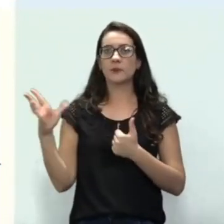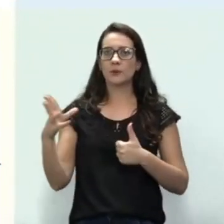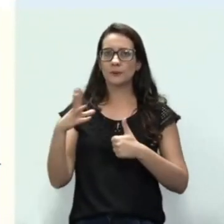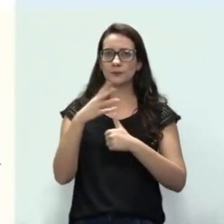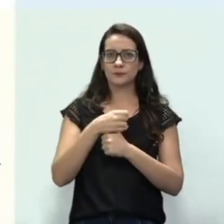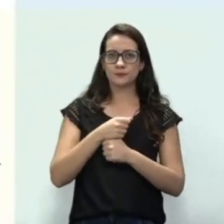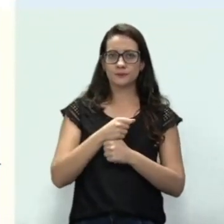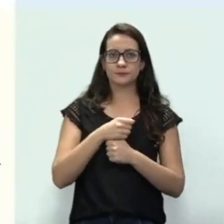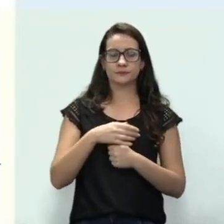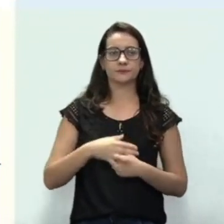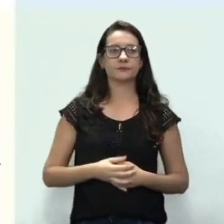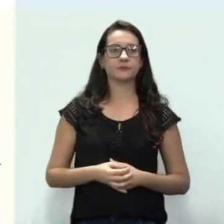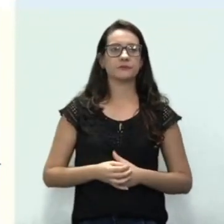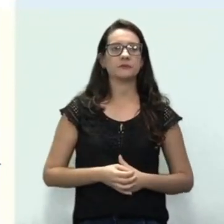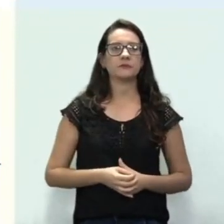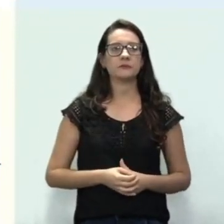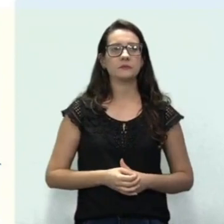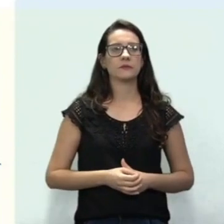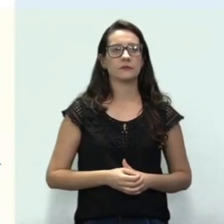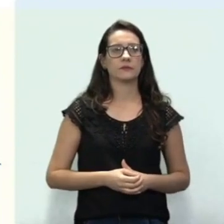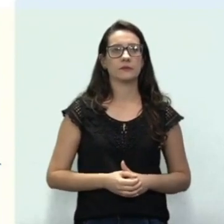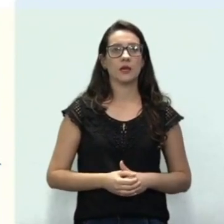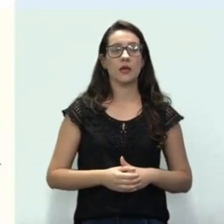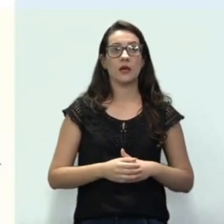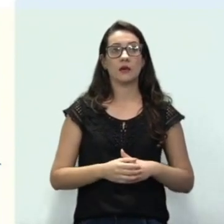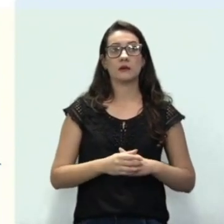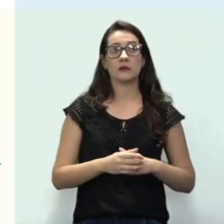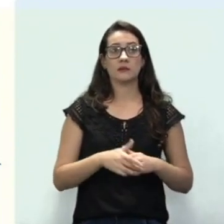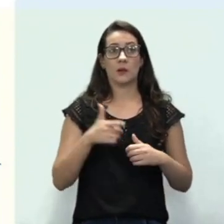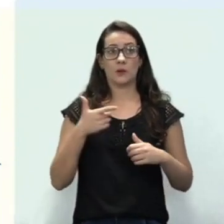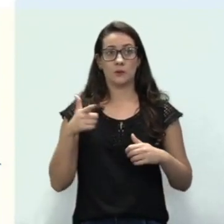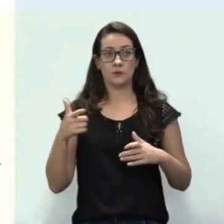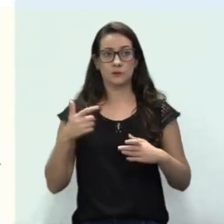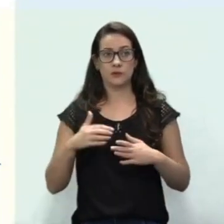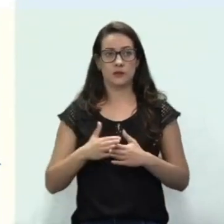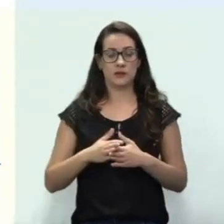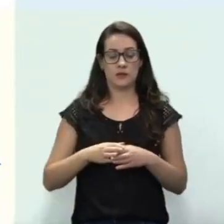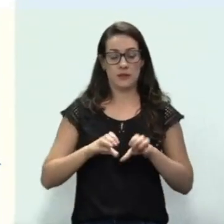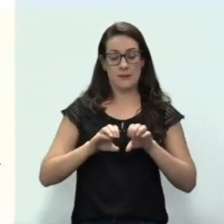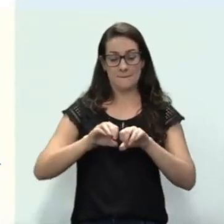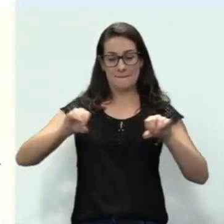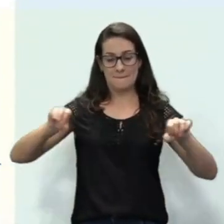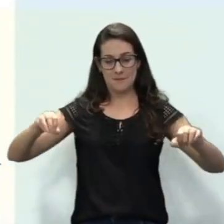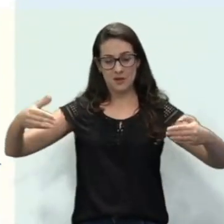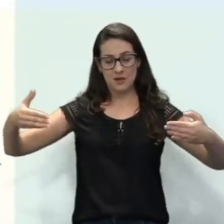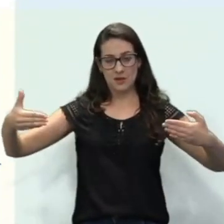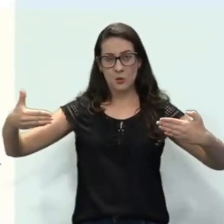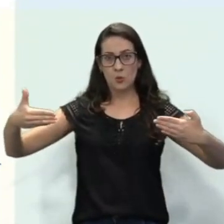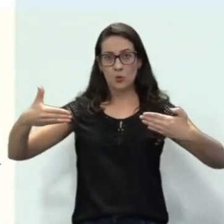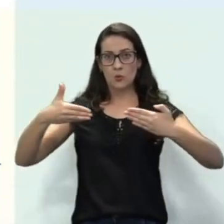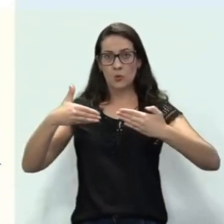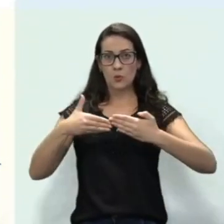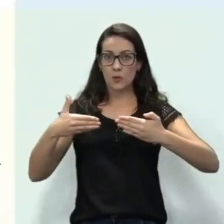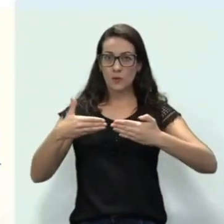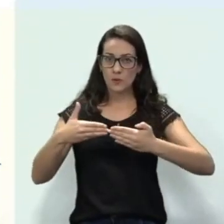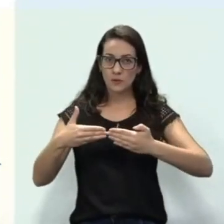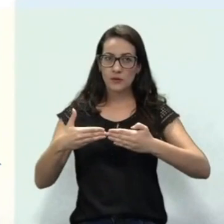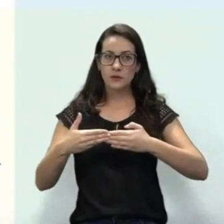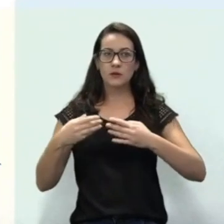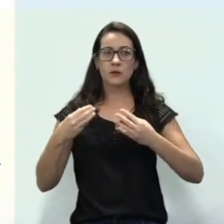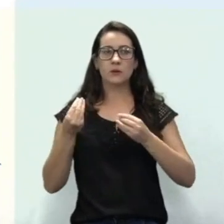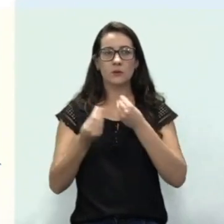a terceira. Já nas barras comprimidas, nós temos que verificar apenas o LB necessário sendo maior do